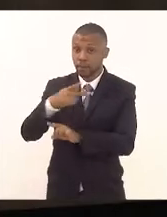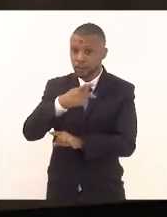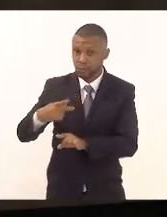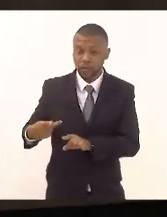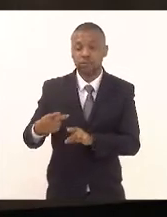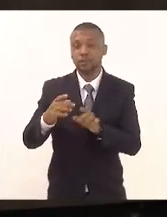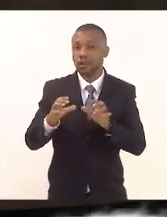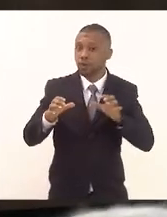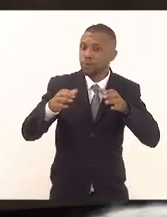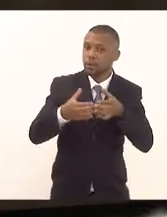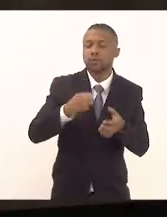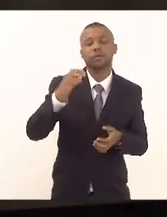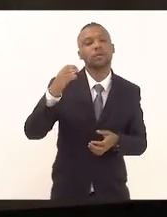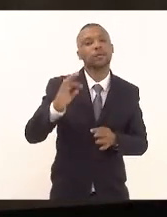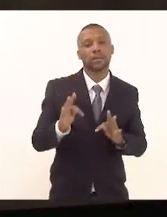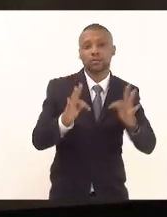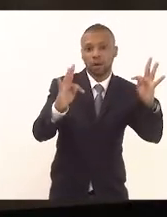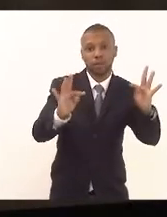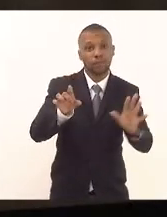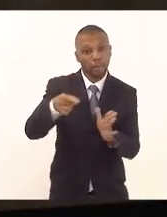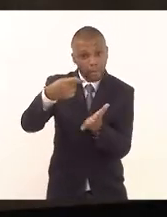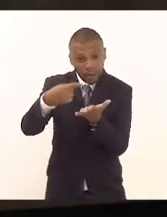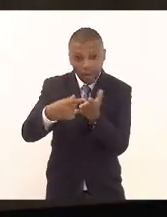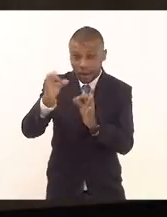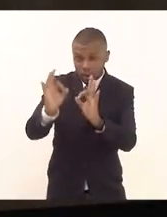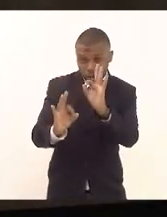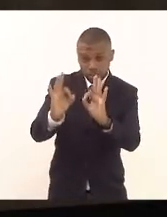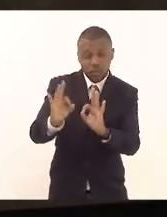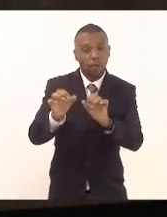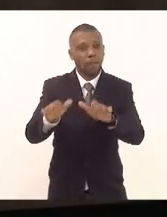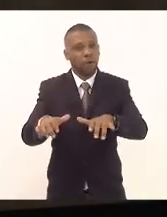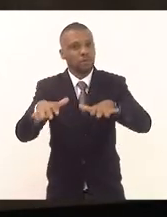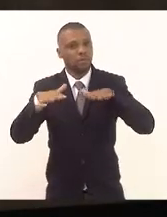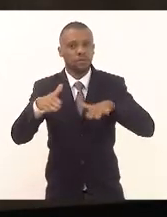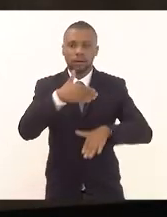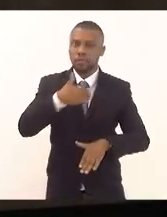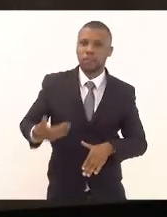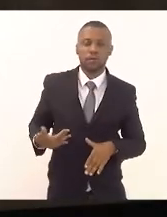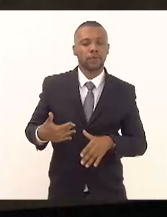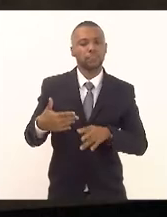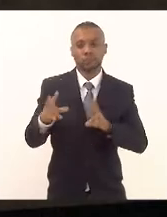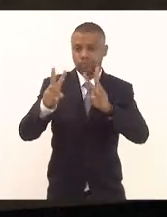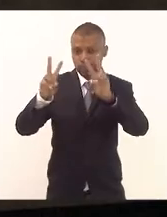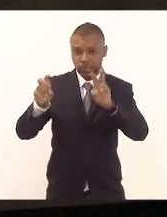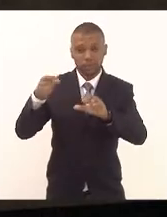organizar uma audiência pública para aprofundar o tema,